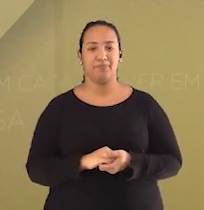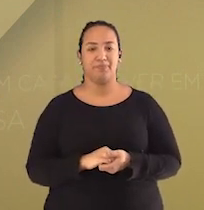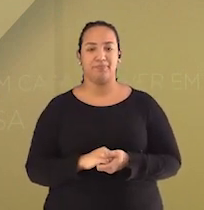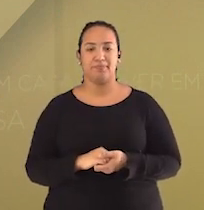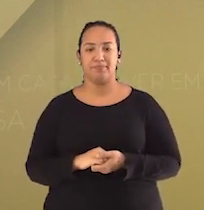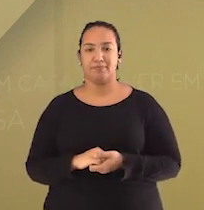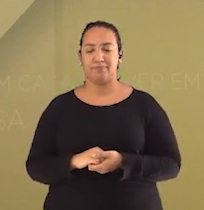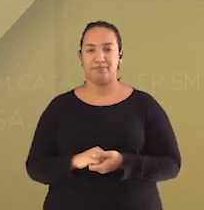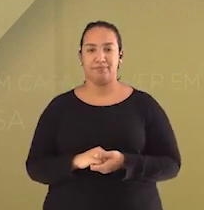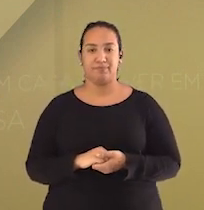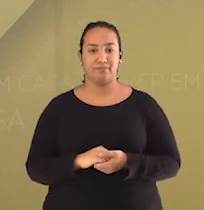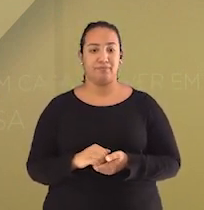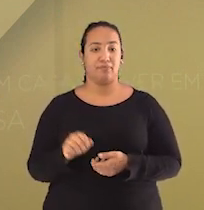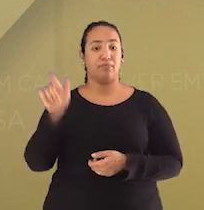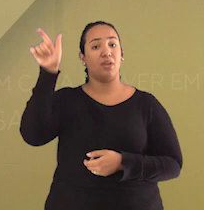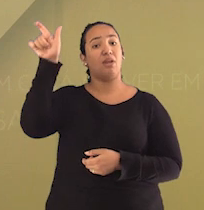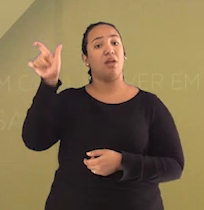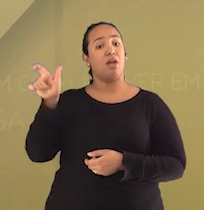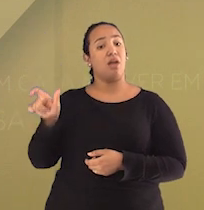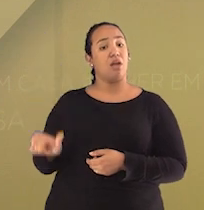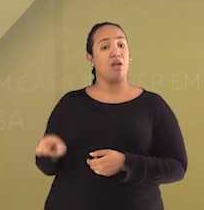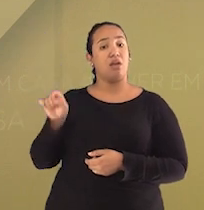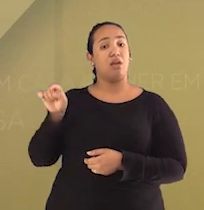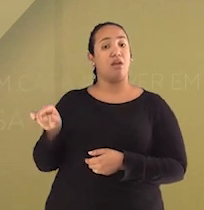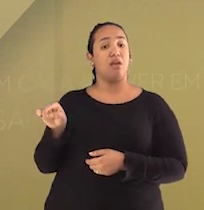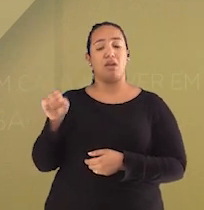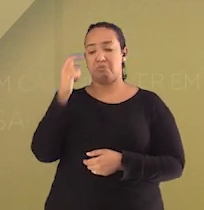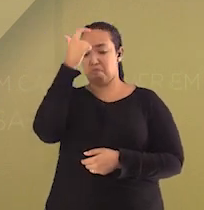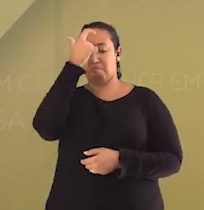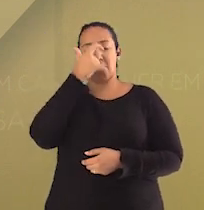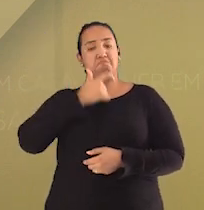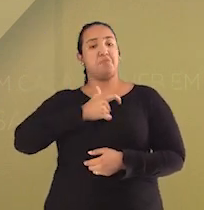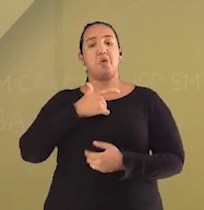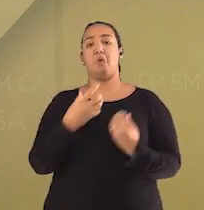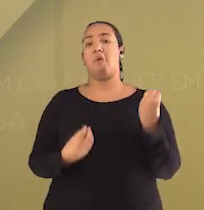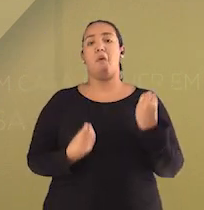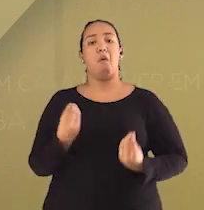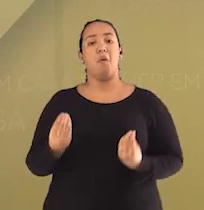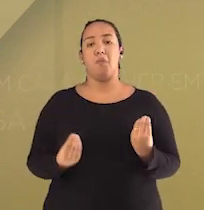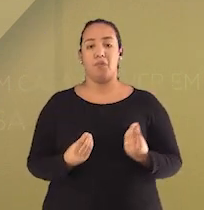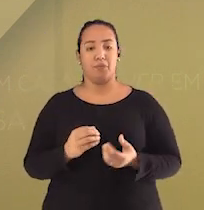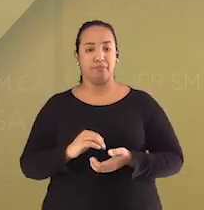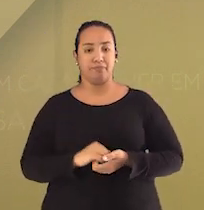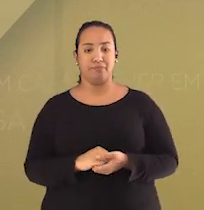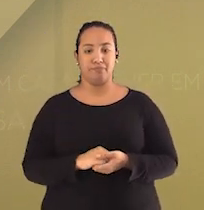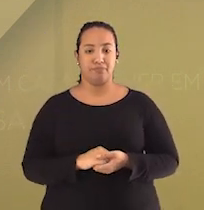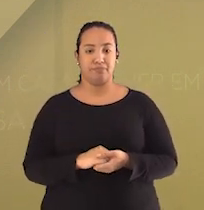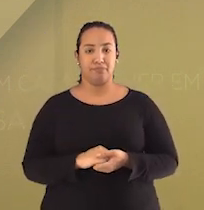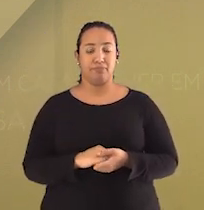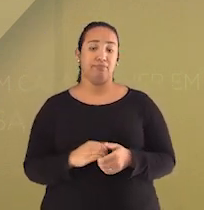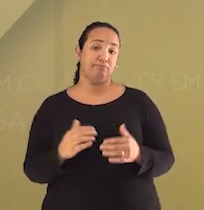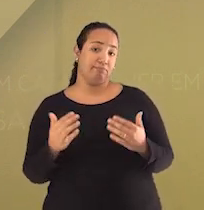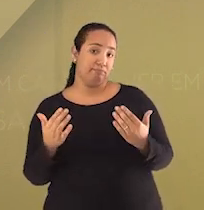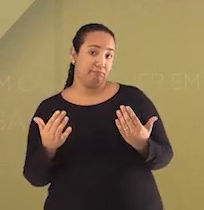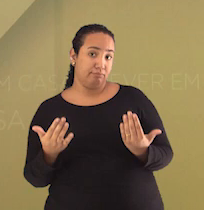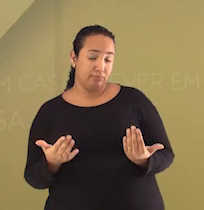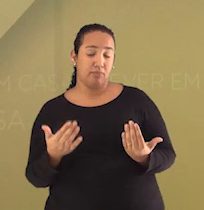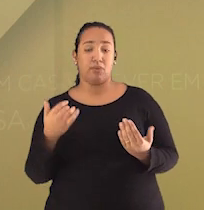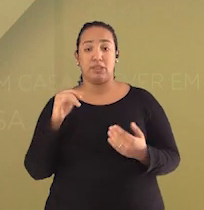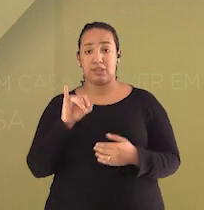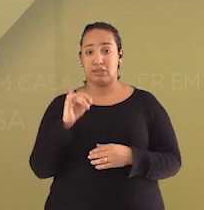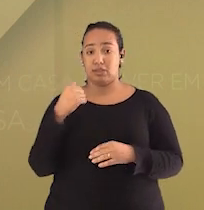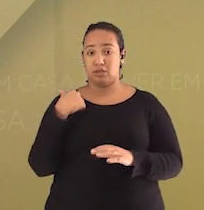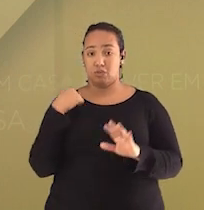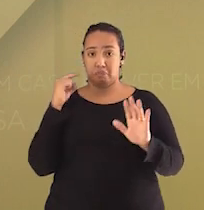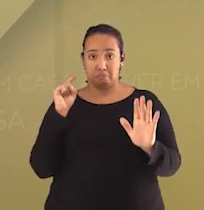What is he like? Como é a personalidade dele? By the way, a propósito, quando pergunto what